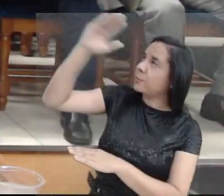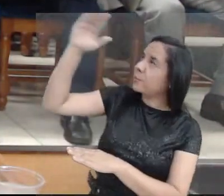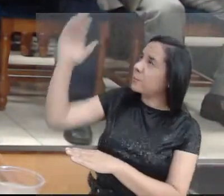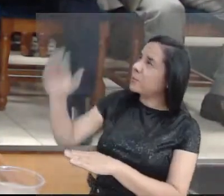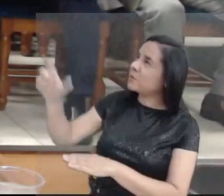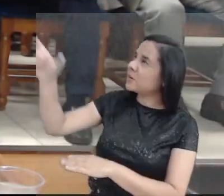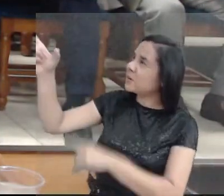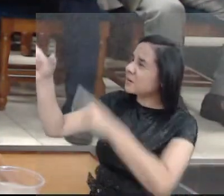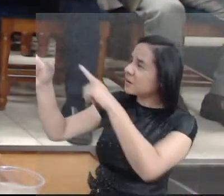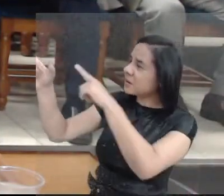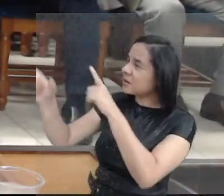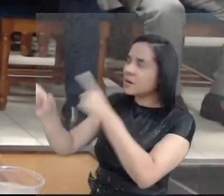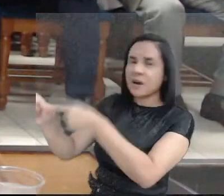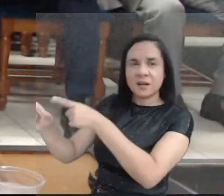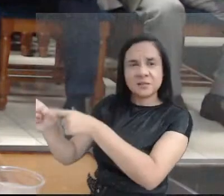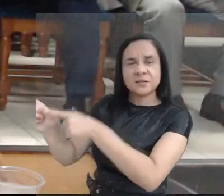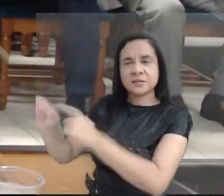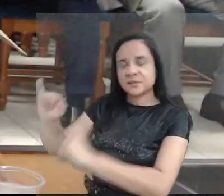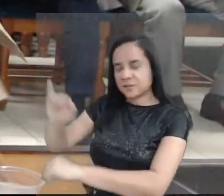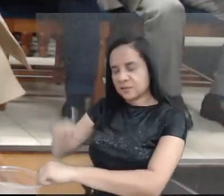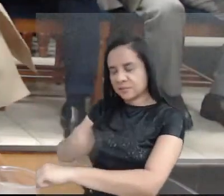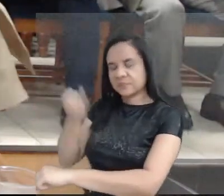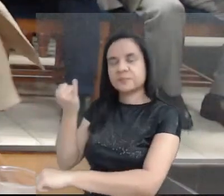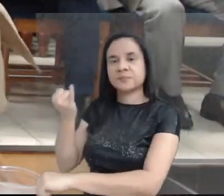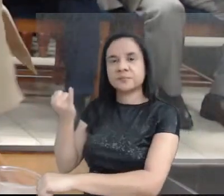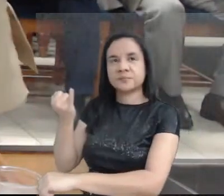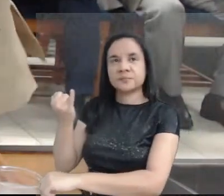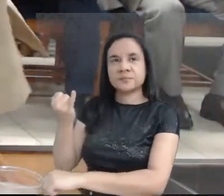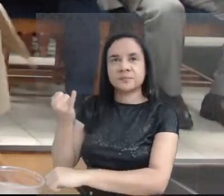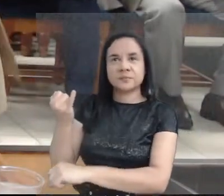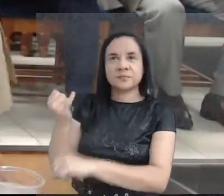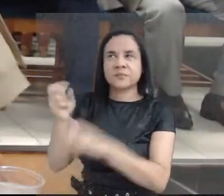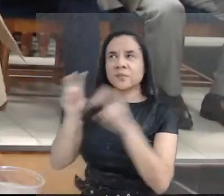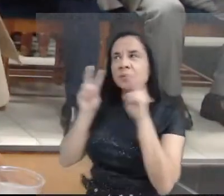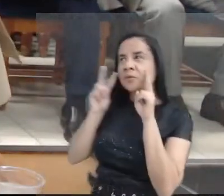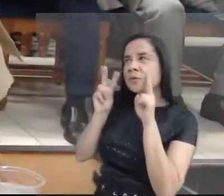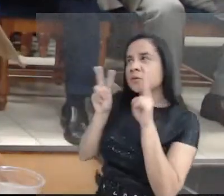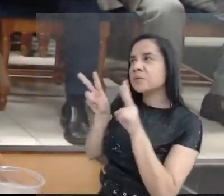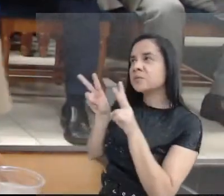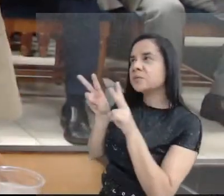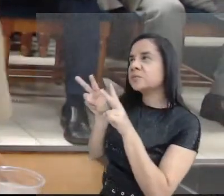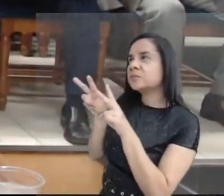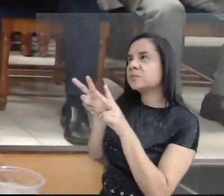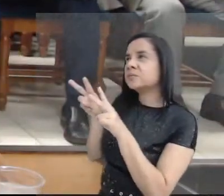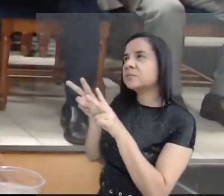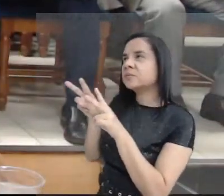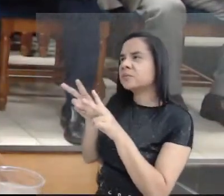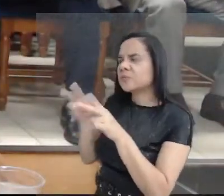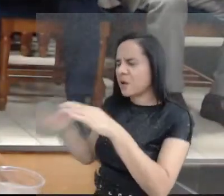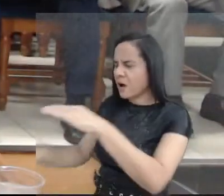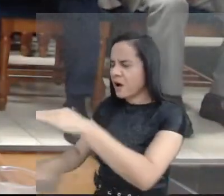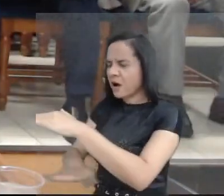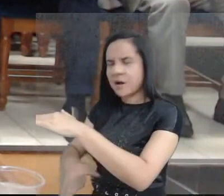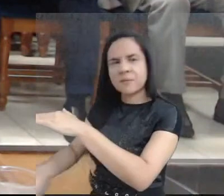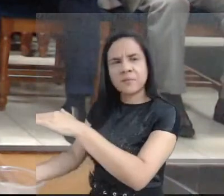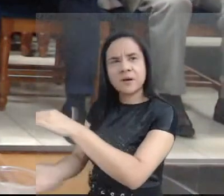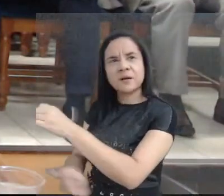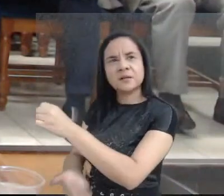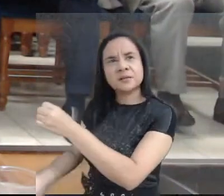a primeira coisa que você vê é o templo, ou a base aonde ele era construído por Herodes.